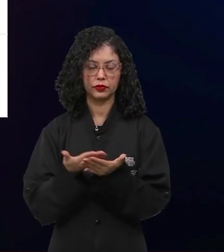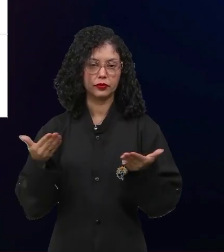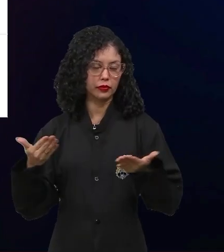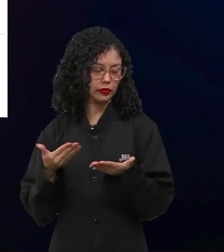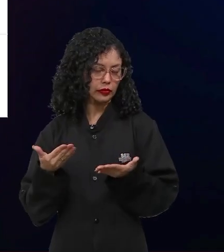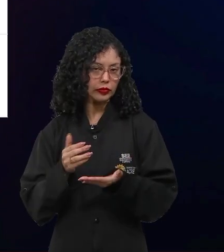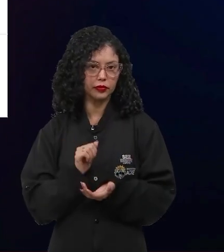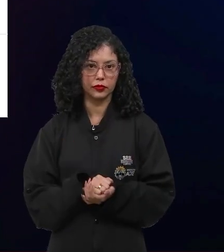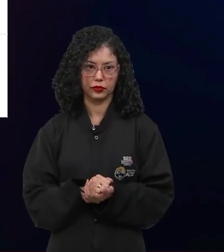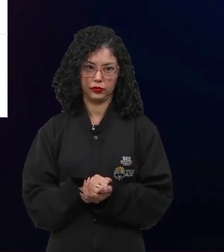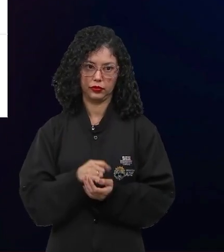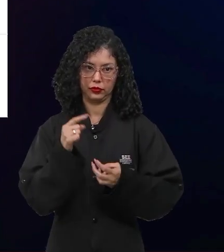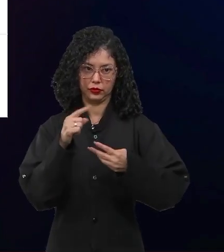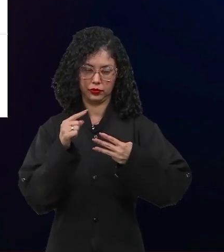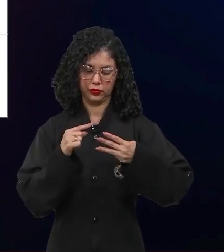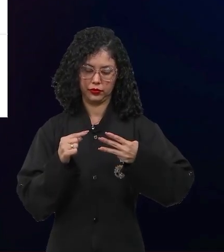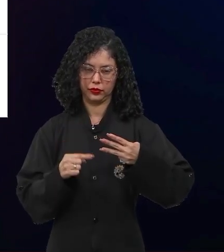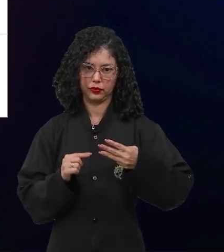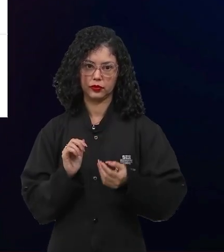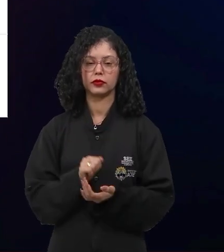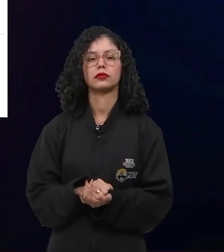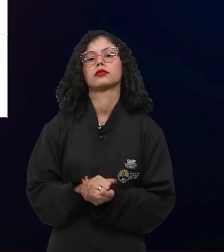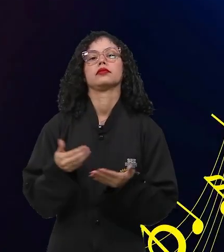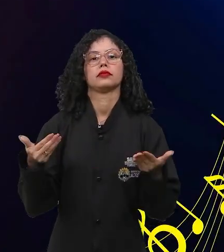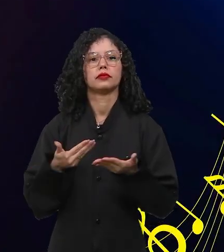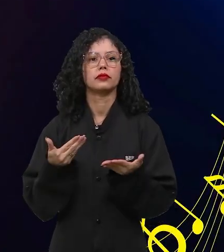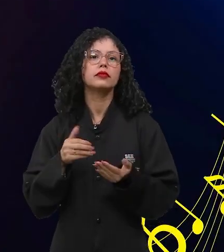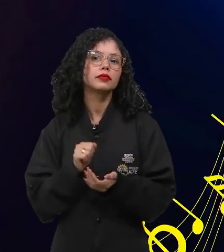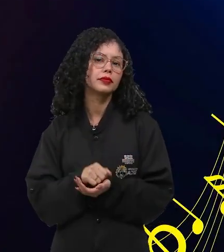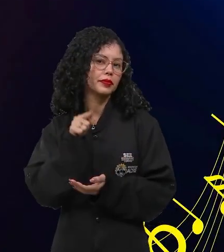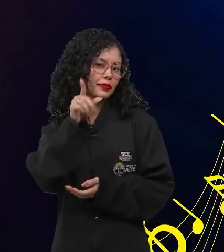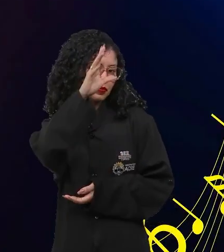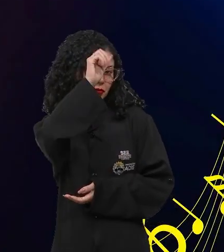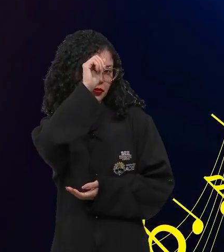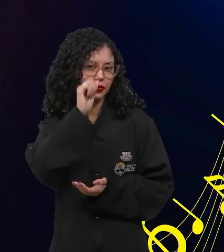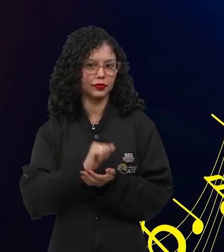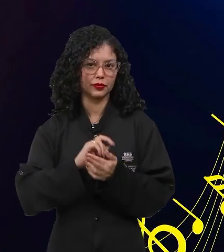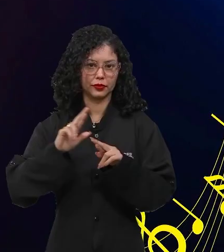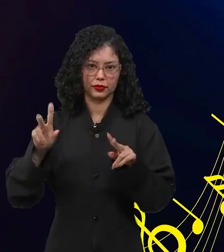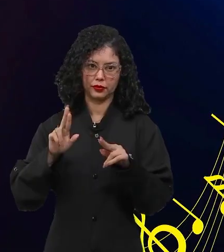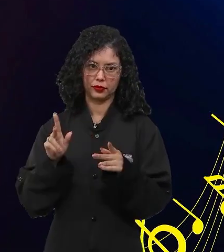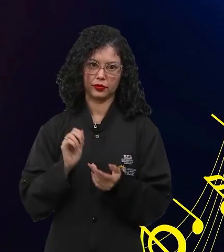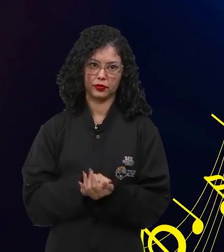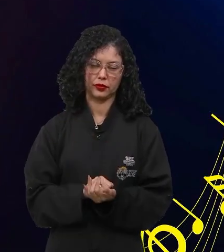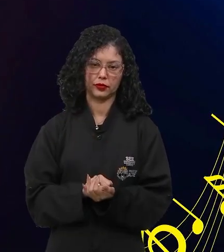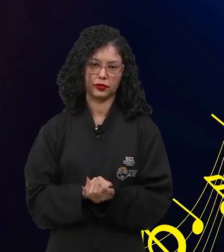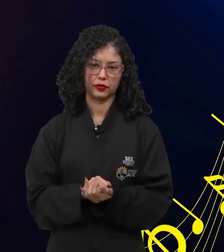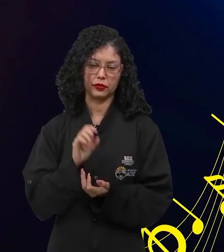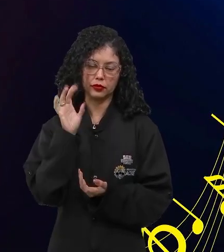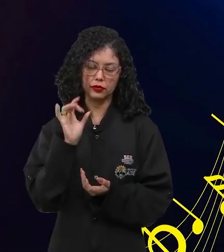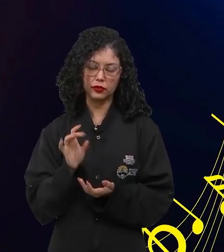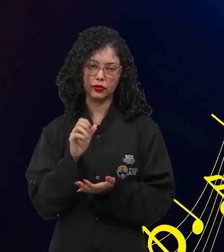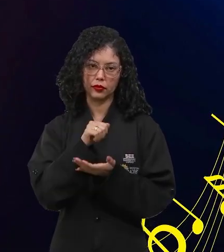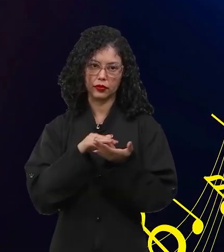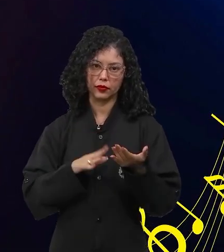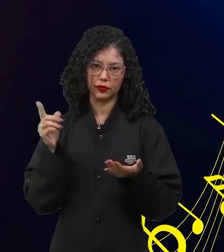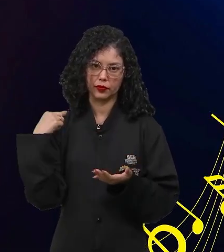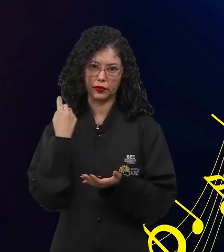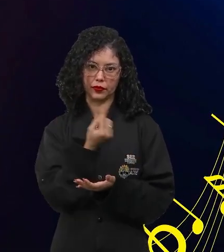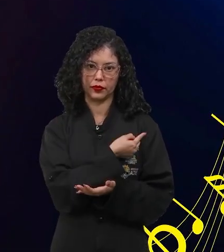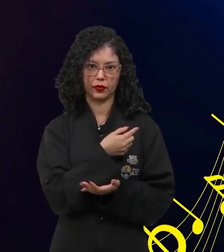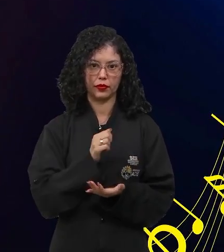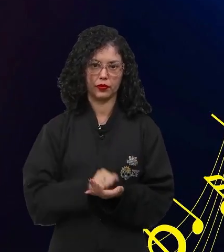de hoje, o cantochão, a polifonia e a ópera. Agora que você aprendeu as diferenças entre cada um deles, vamos para a